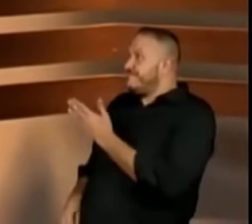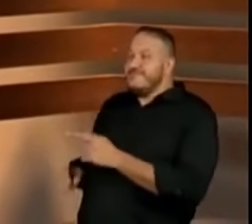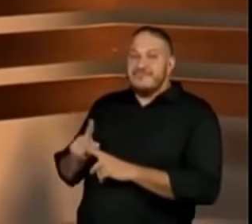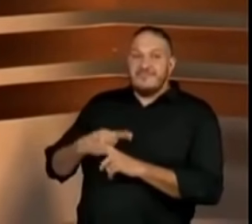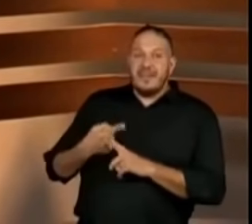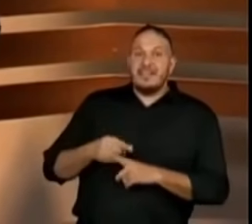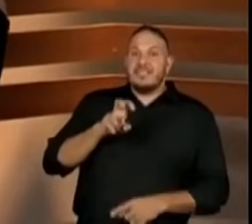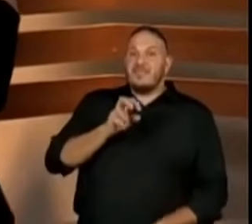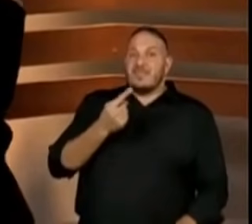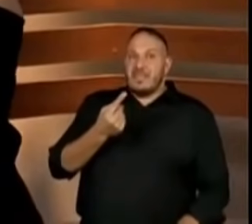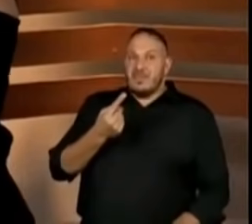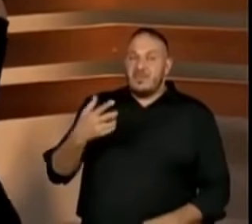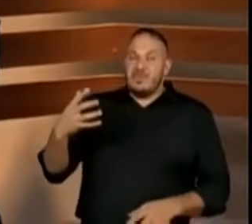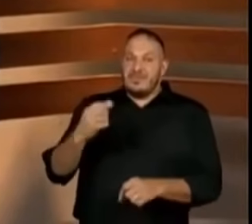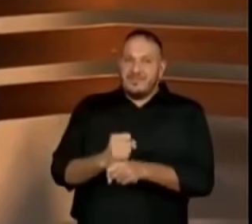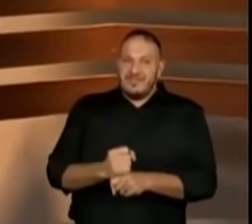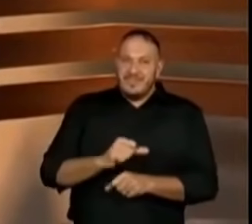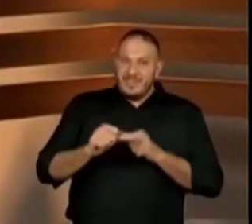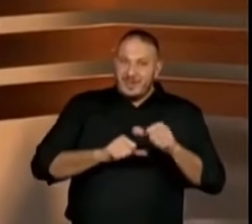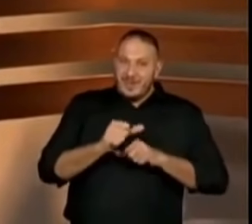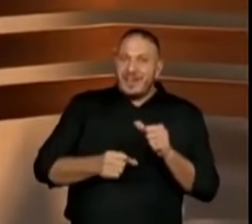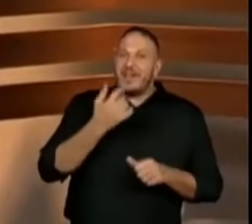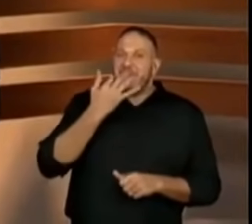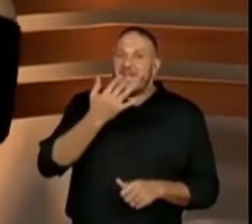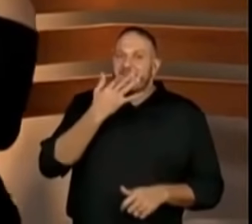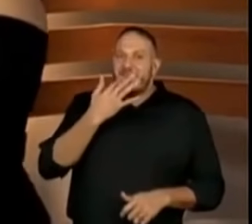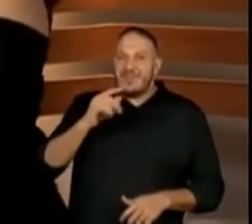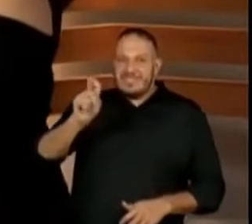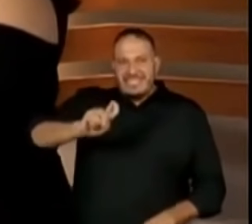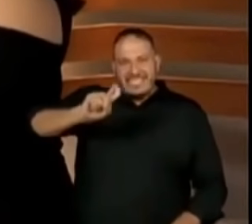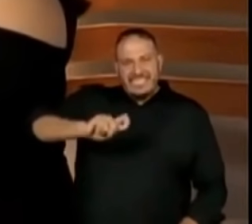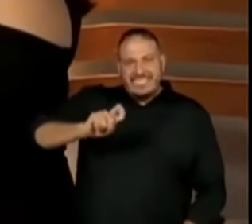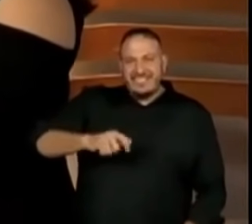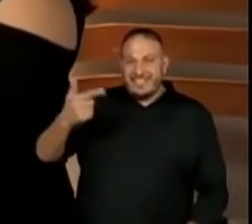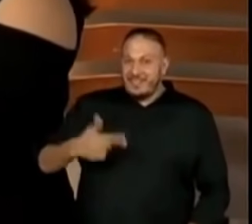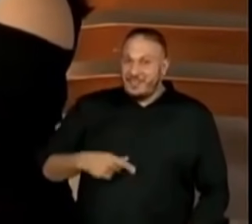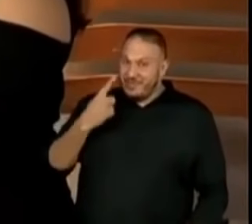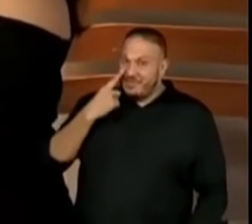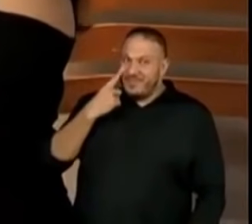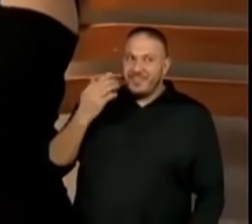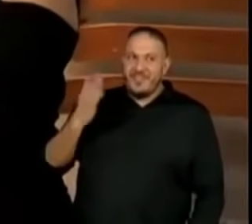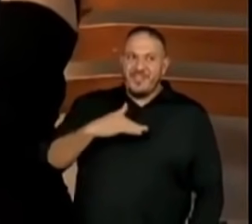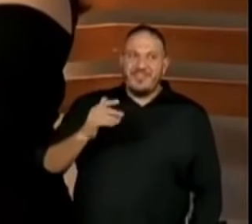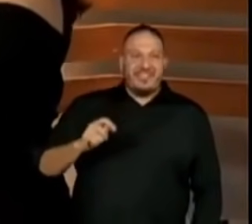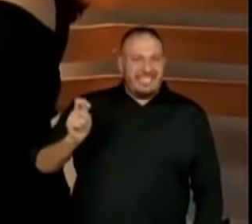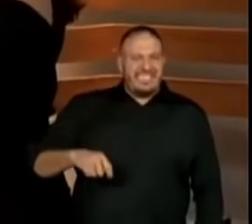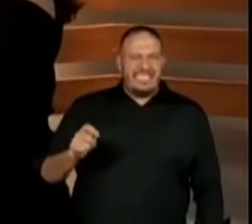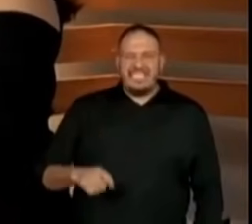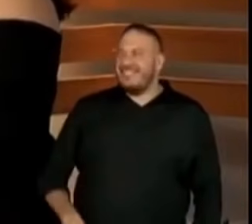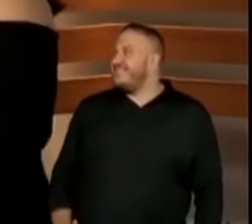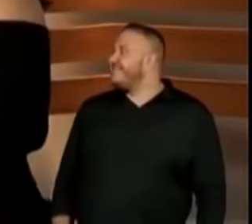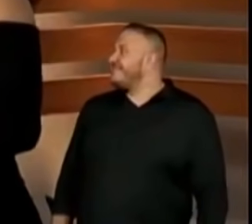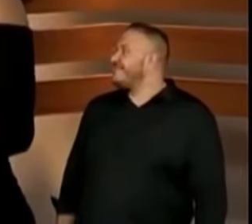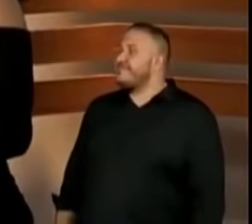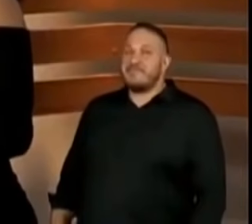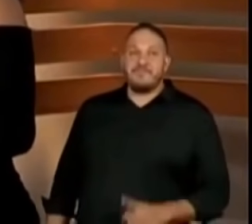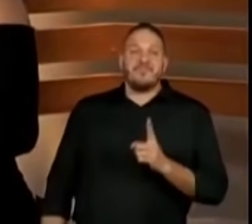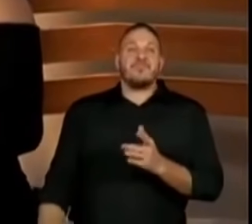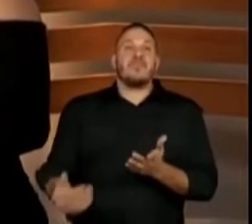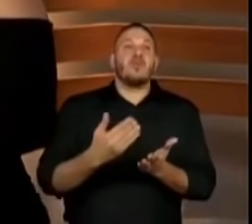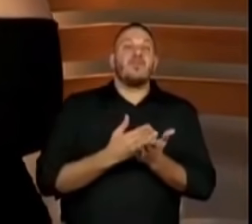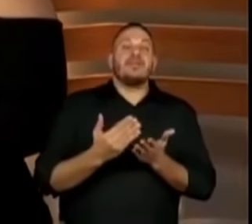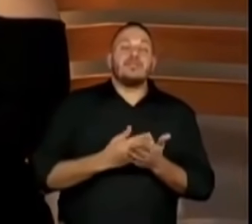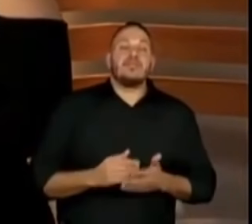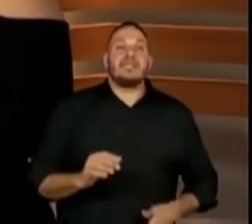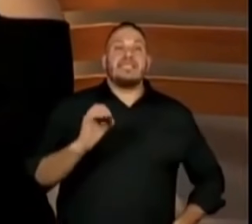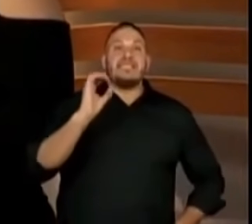50. Bora trocar de caneta de novo. Bora junto. Vamos lá, pessoal, que vai dar certo. Então, vamos começar comigo. Vamos